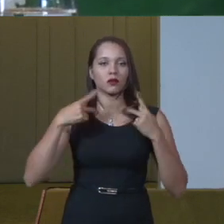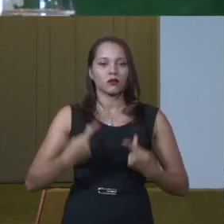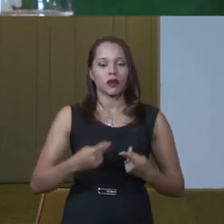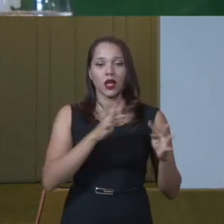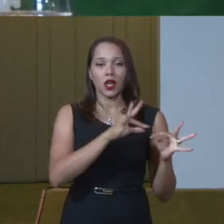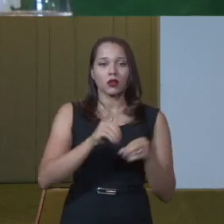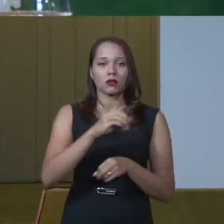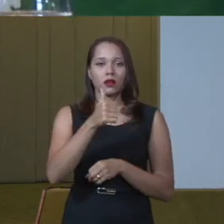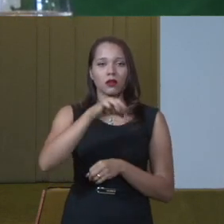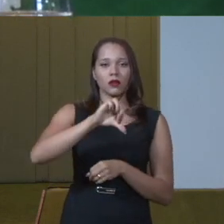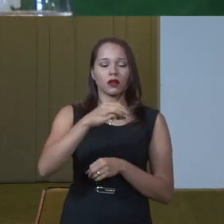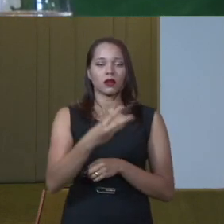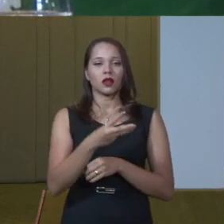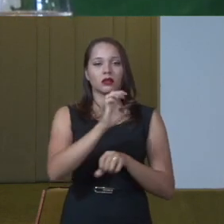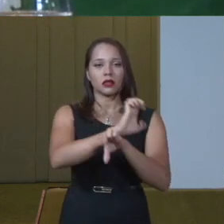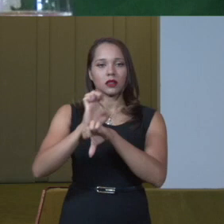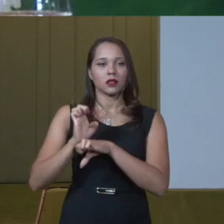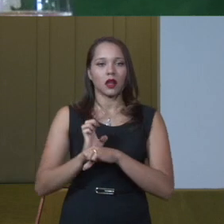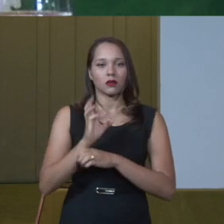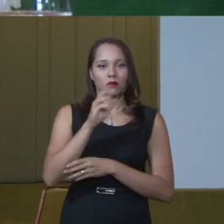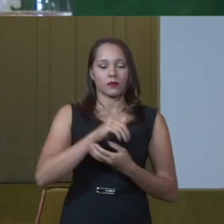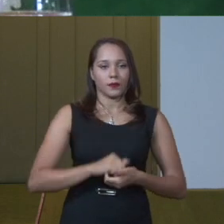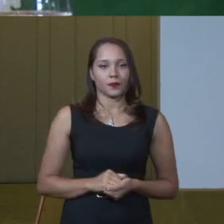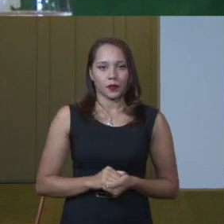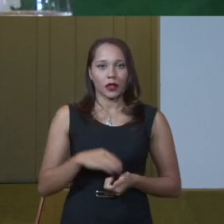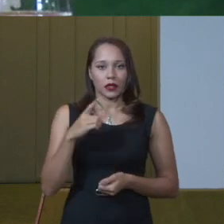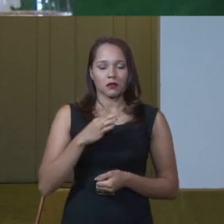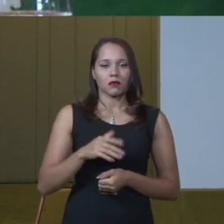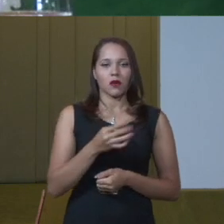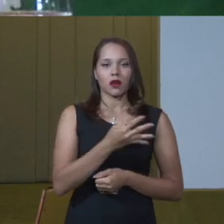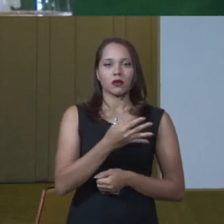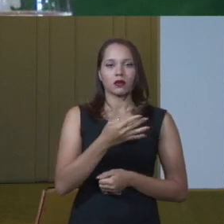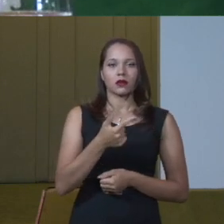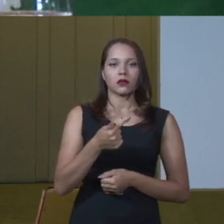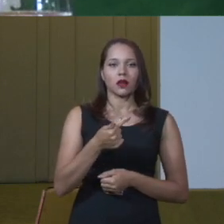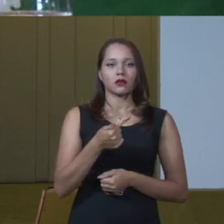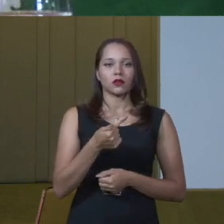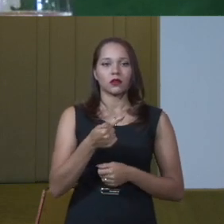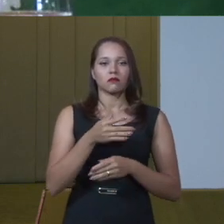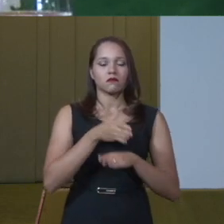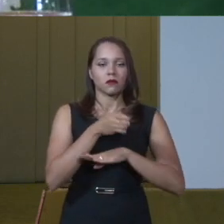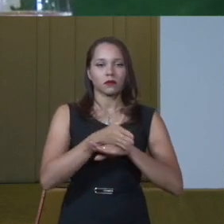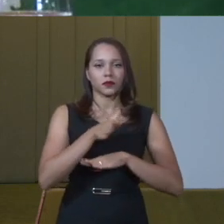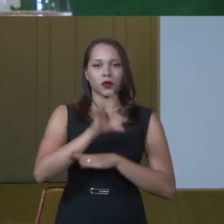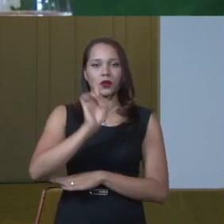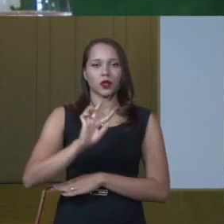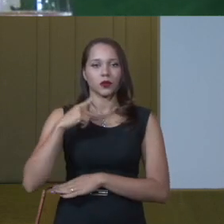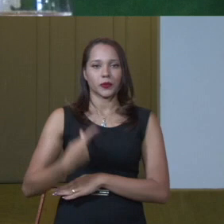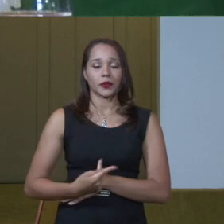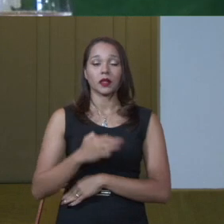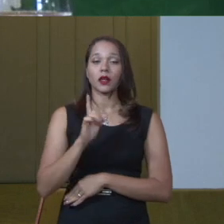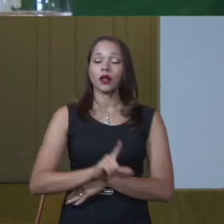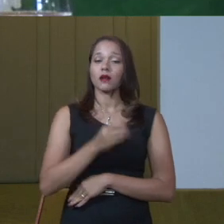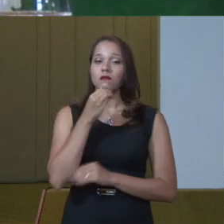193 Estados-membros da ONU, pelos 47 integrantes do Conselho de Direitos Humanos. Trata-se de instrumento útil